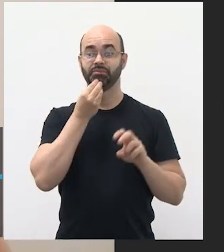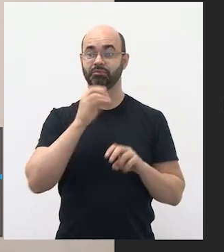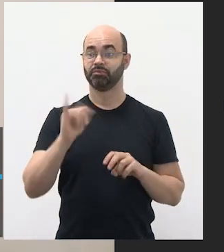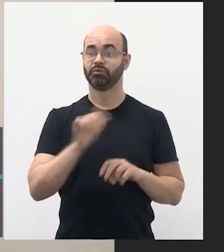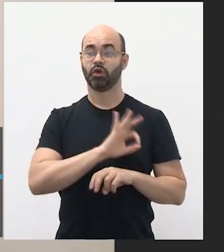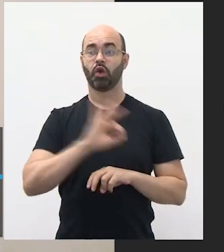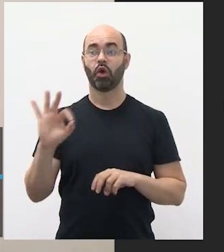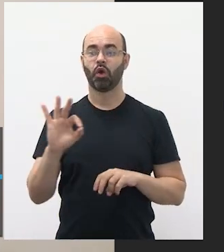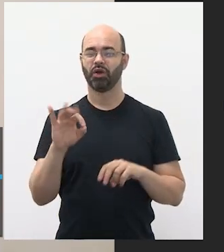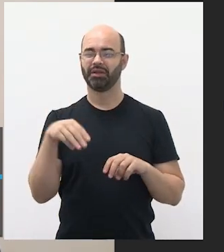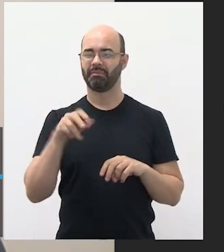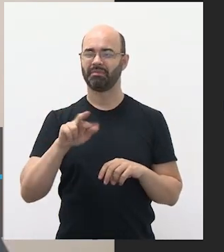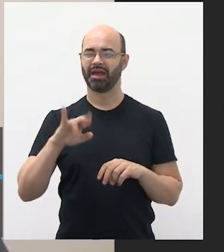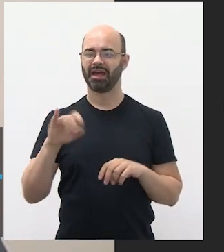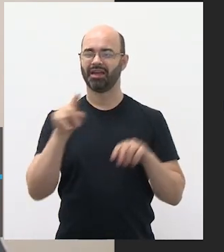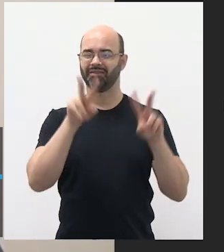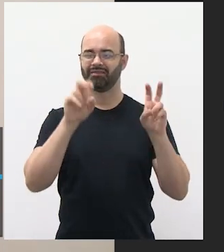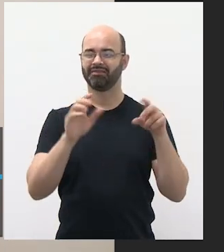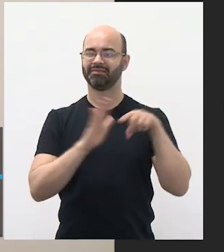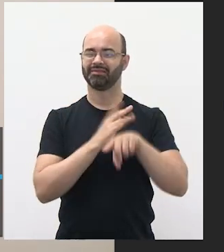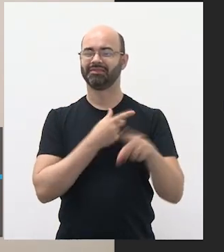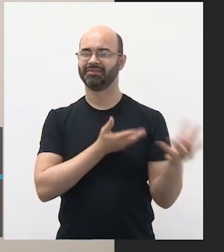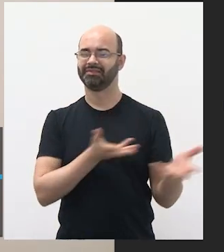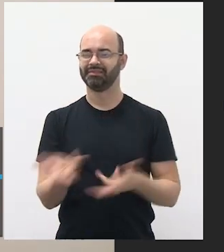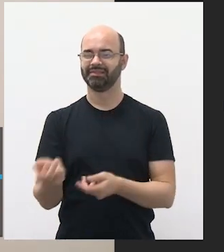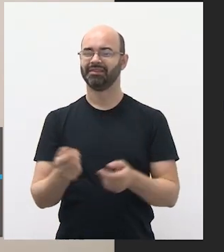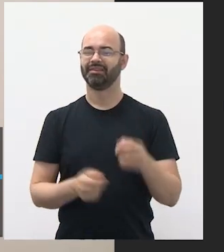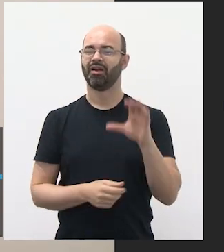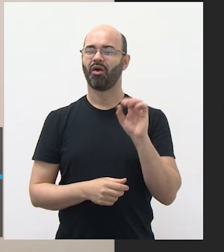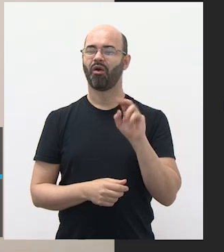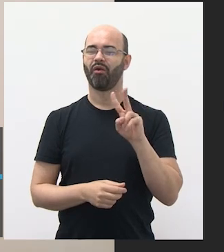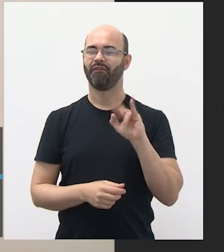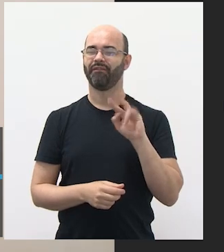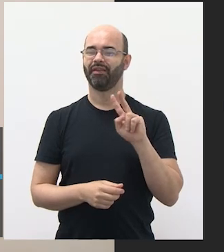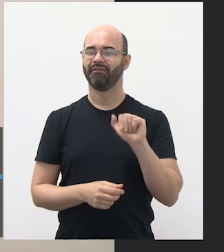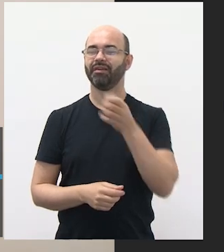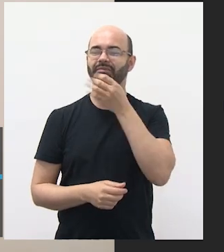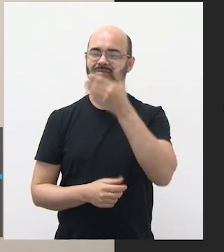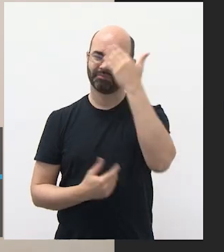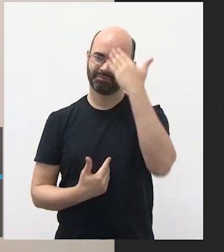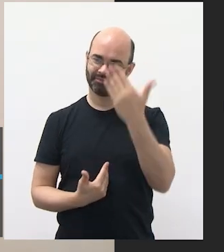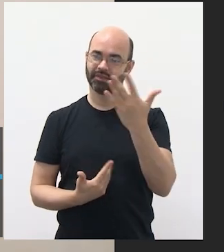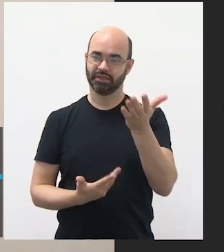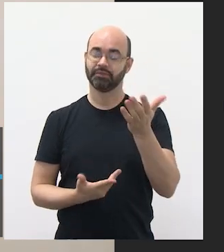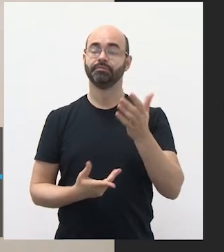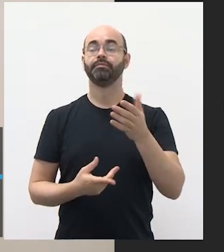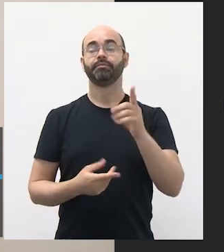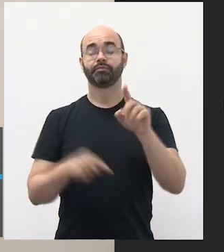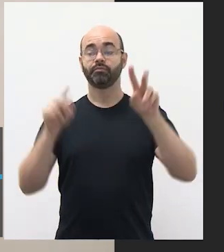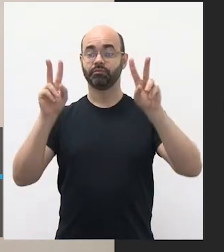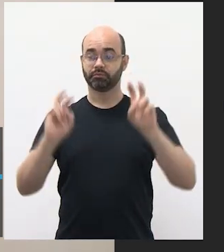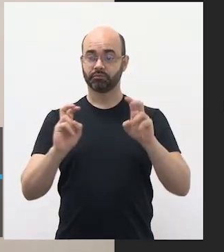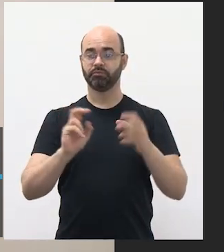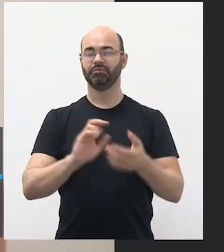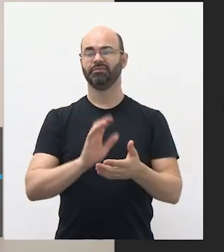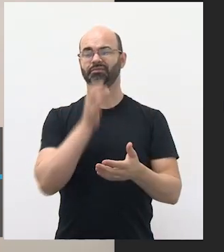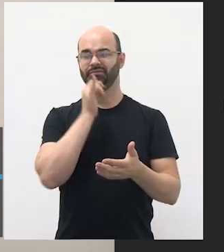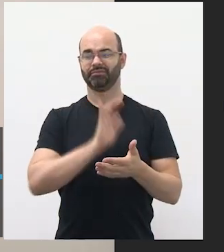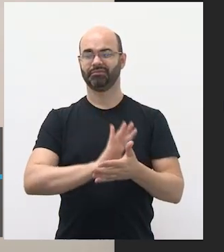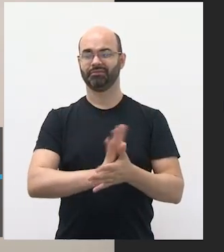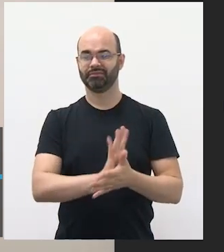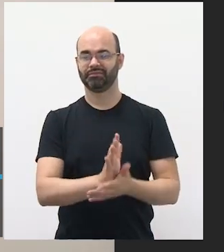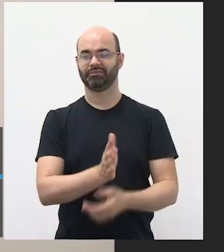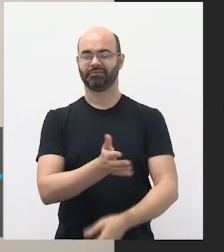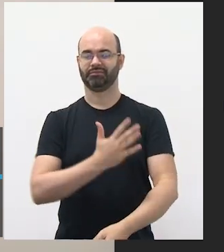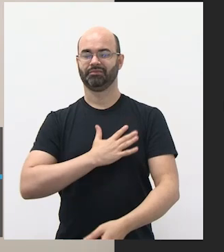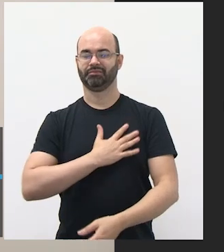muito bacana vocês trazerem aí pelo Conviva. Eu acho que é assim, o preconceito e a discriminação a gente só consegue enfrentar